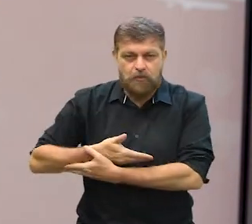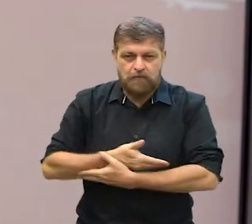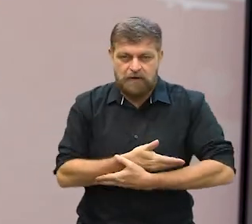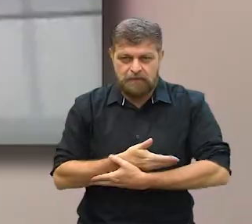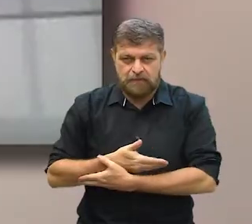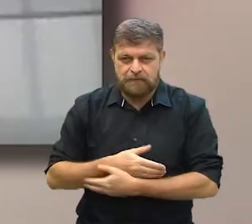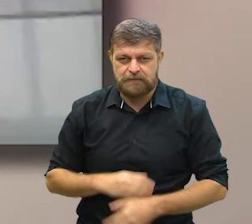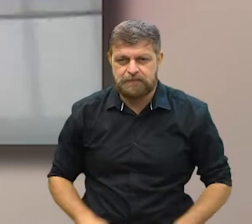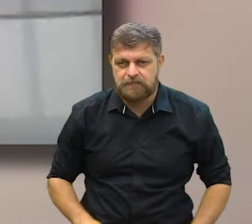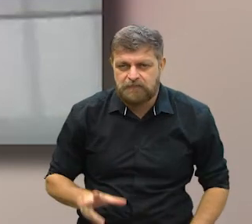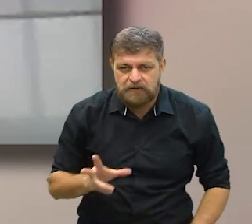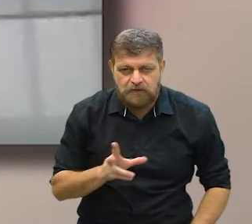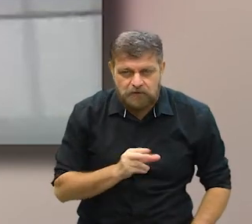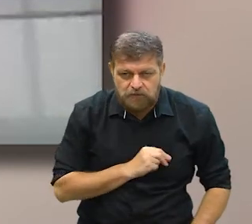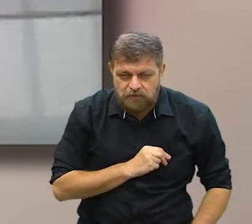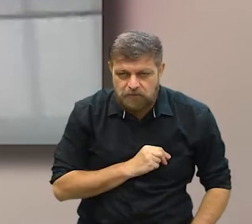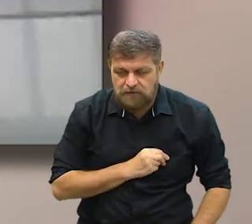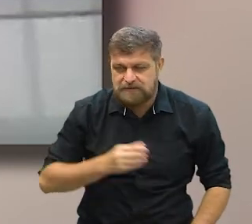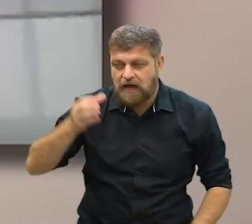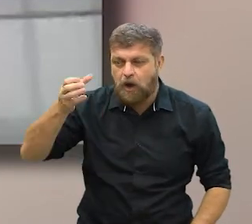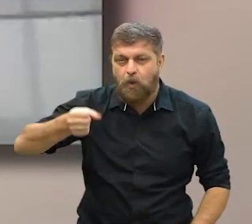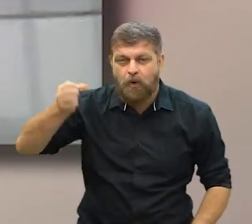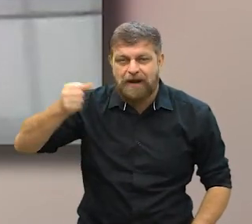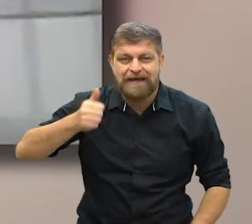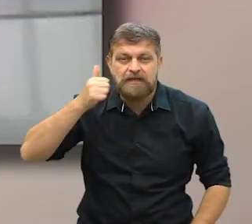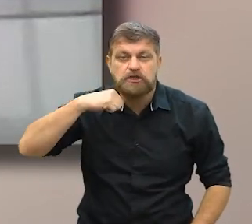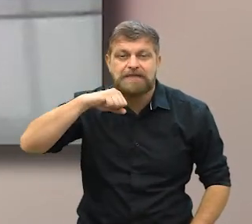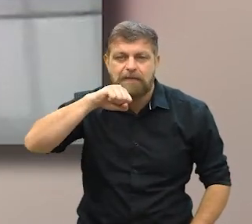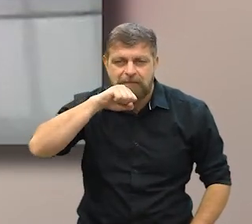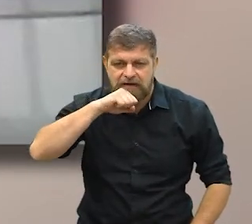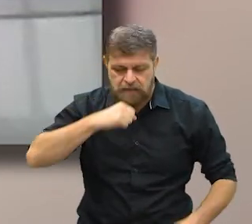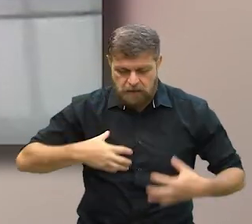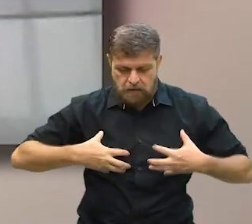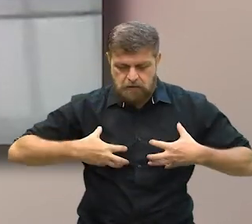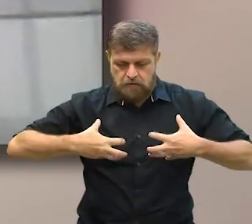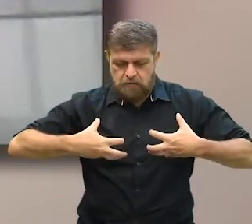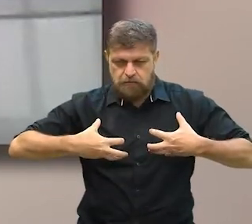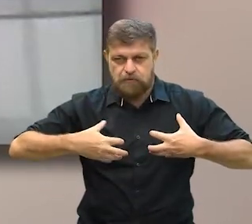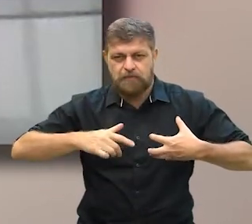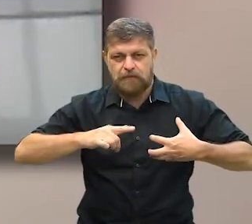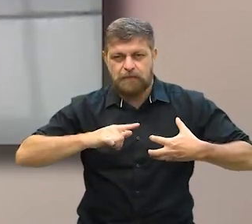né? Nossa, o leite materno tem